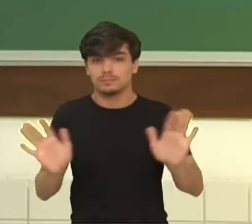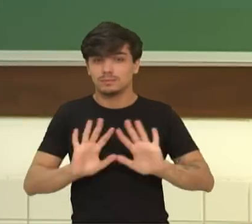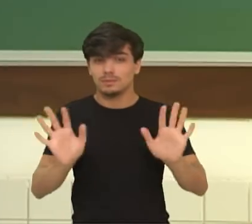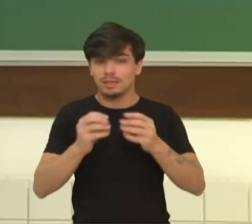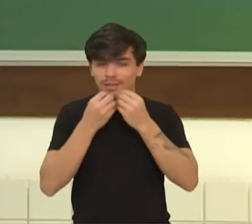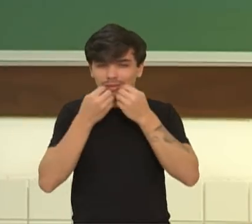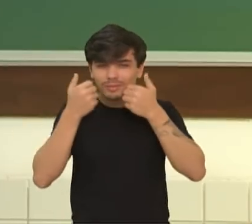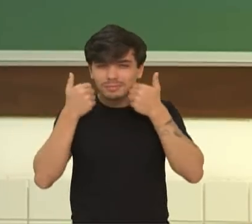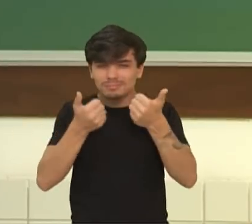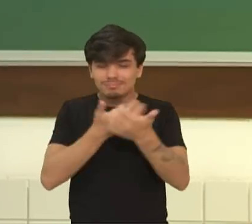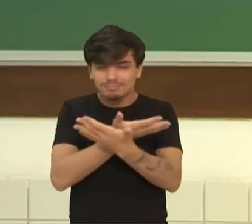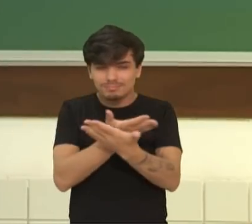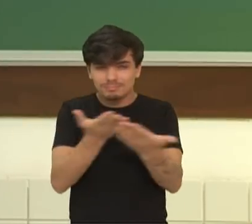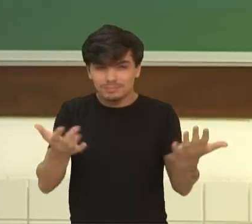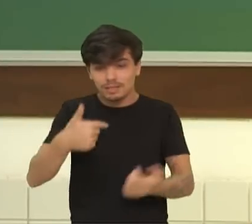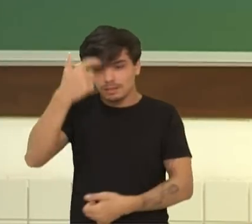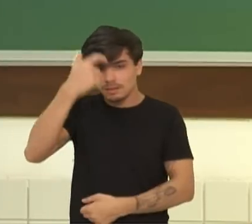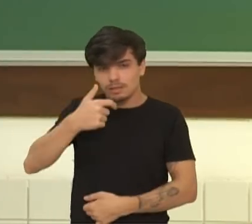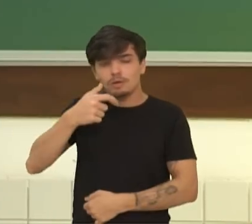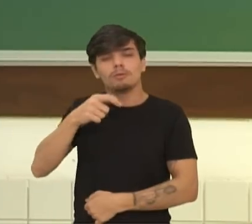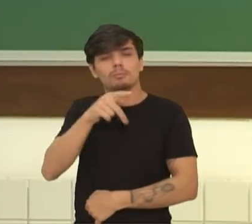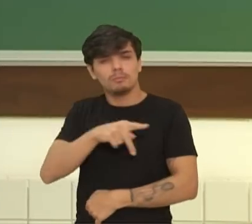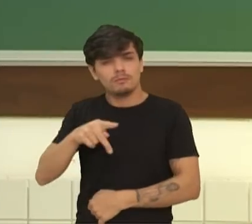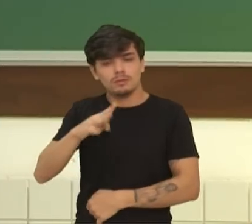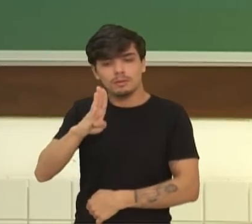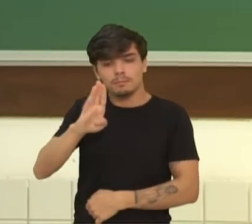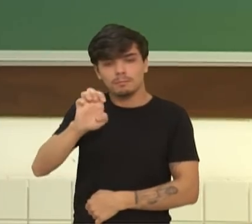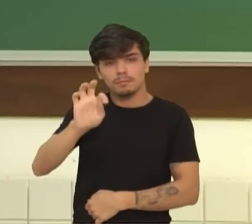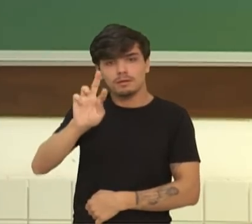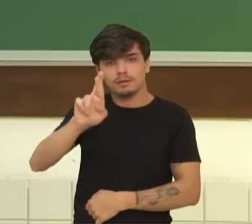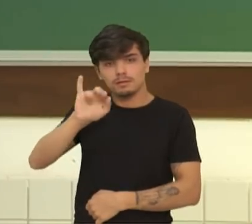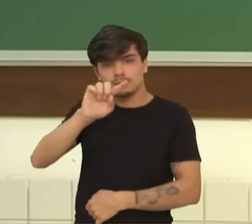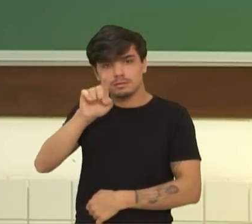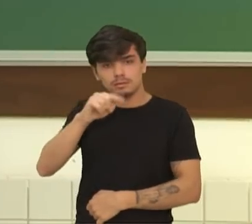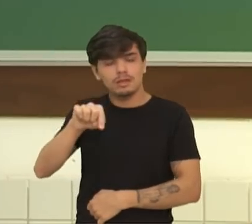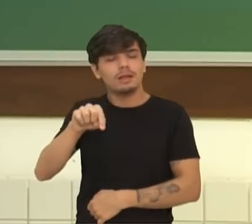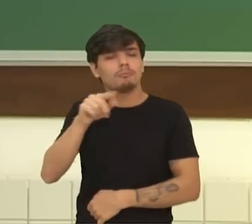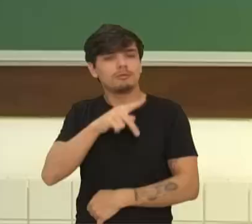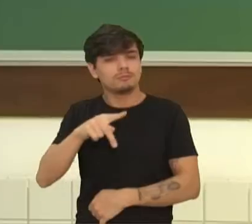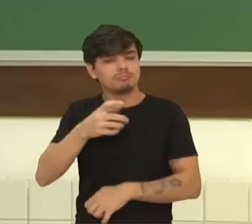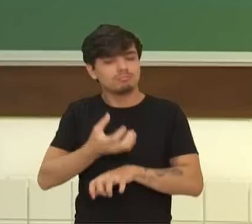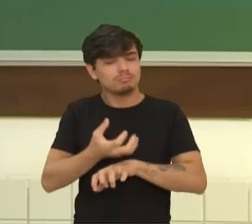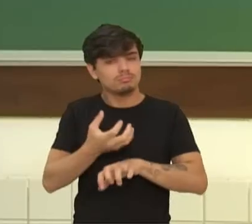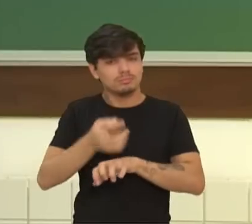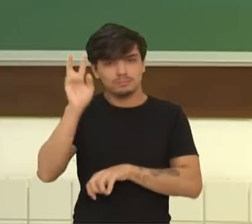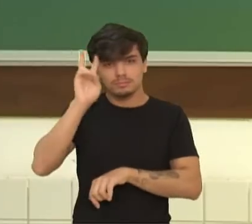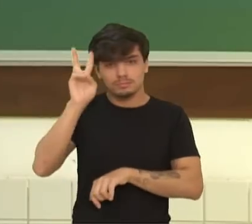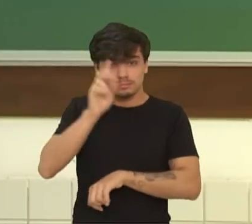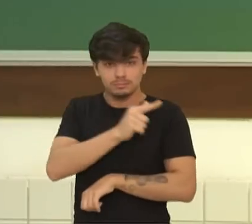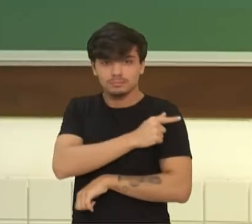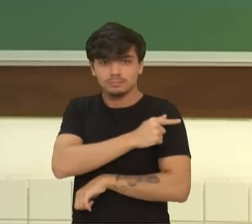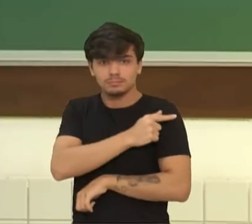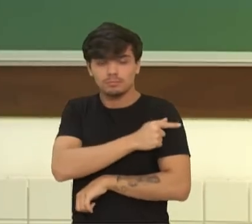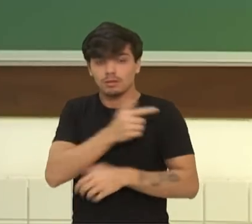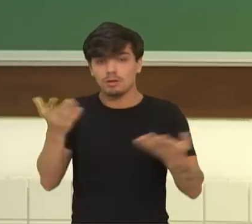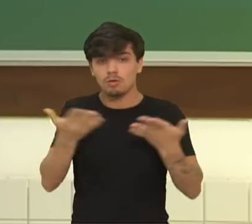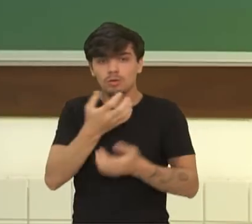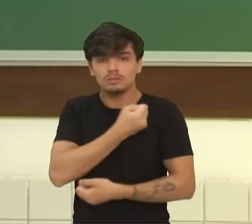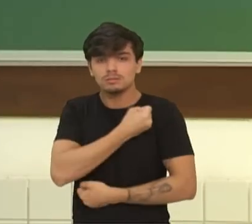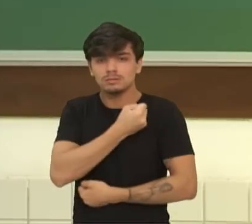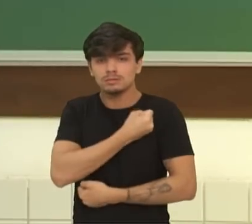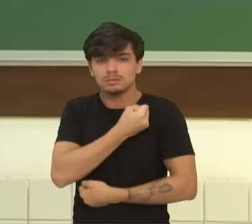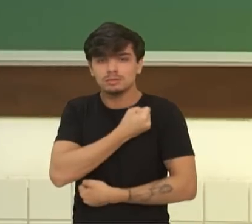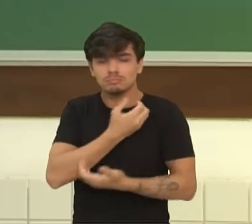Olá, tudo bem, meus queridos? Eu sou a professora Beatriz Carvalho, professora de História do 7º ano, e hoje nós vamos para a aula